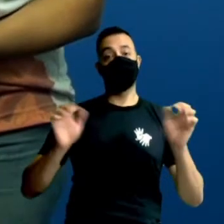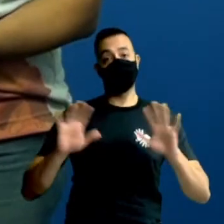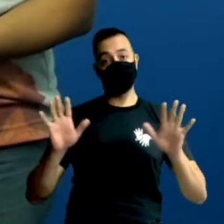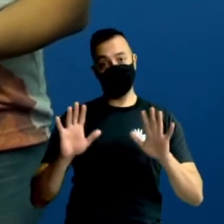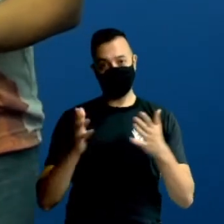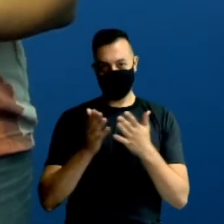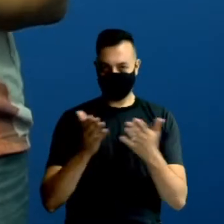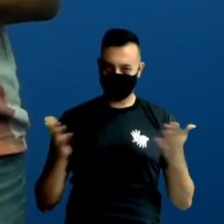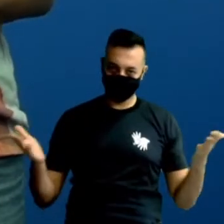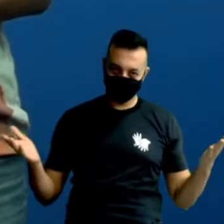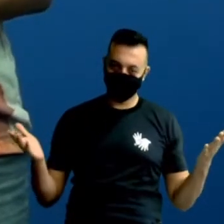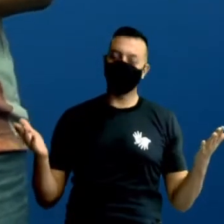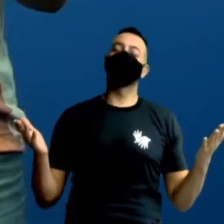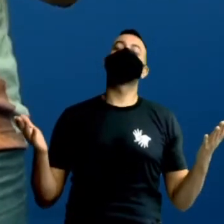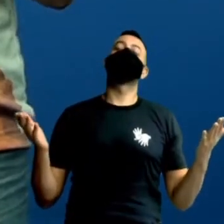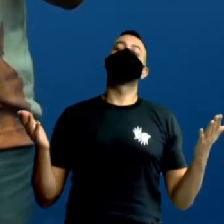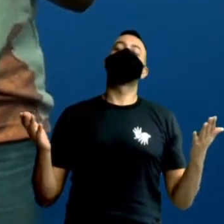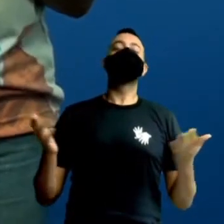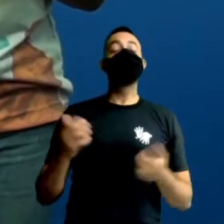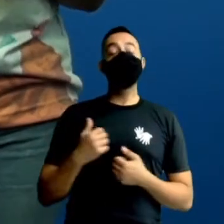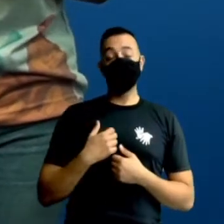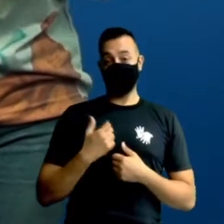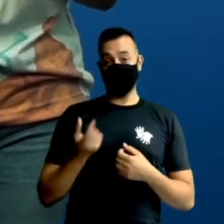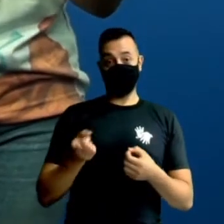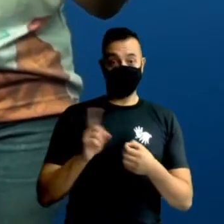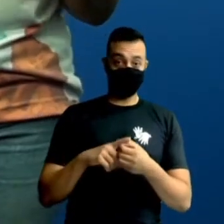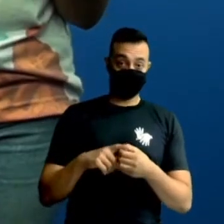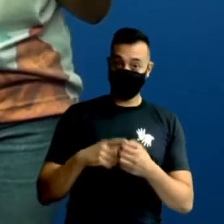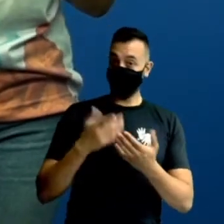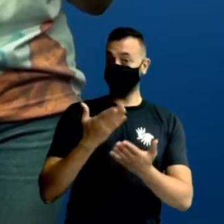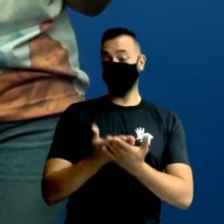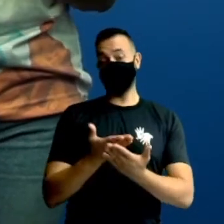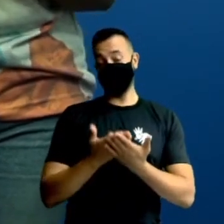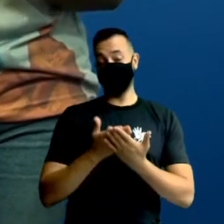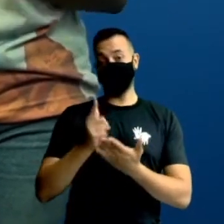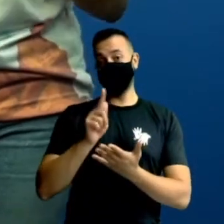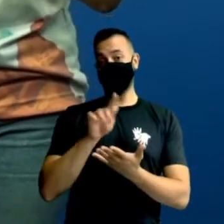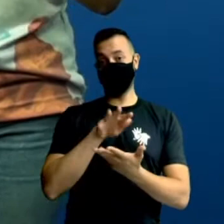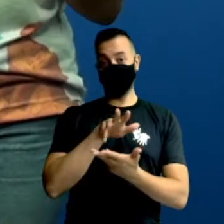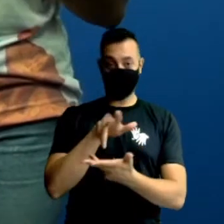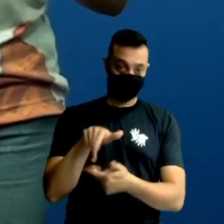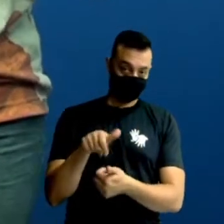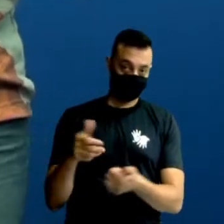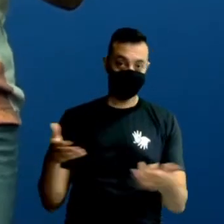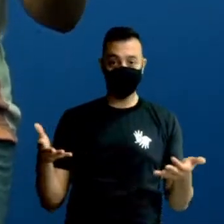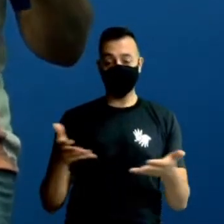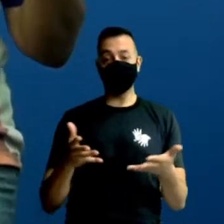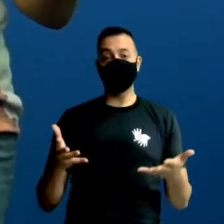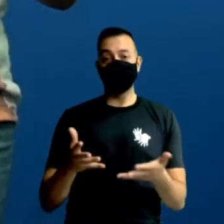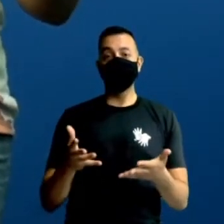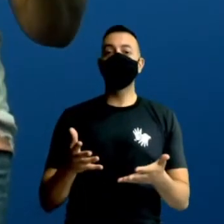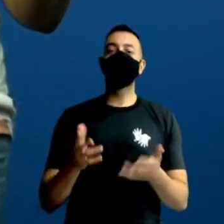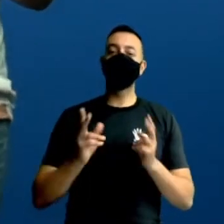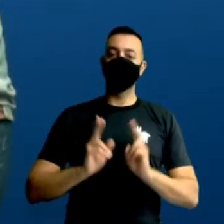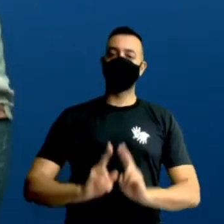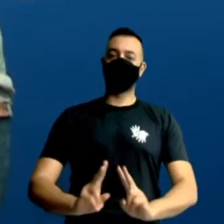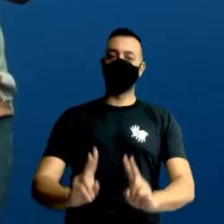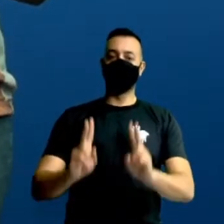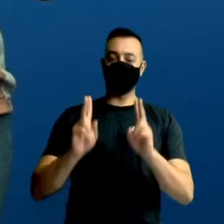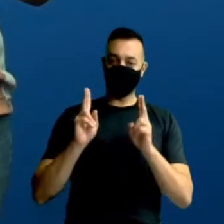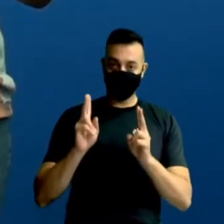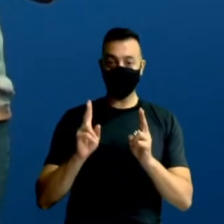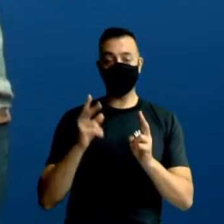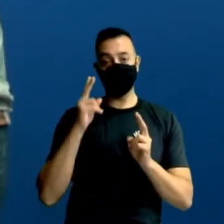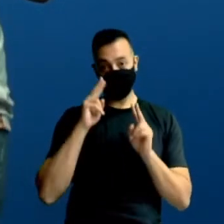Olá, meus amores e minhas amoras! Estamos de volta para mais uma aula de geografia. Hoje a gente vai continuar,